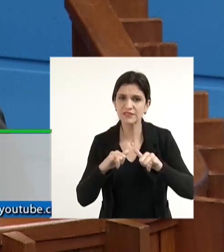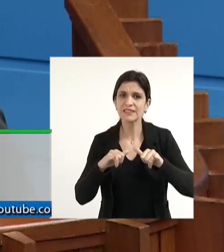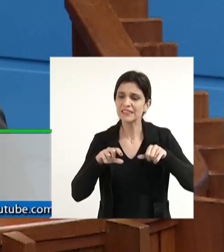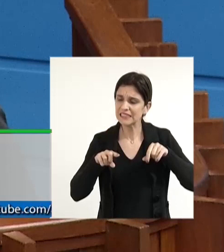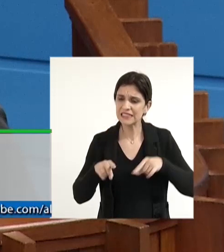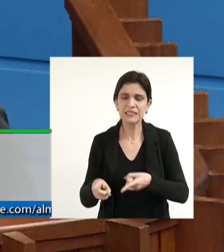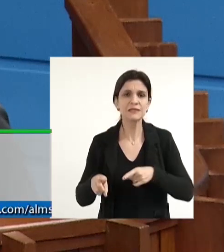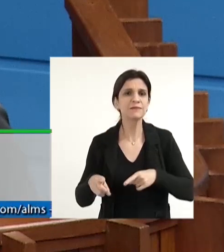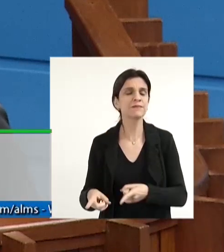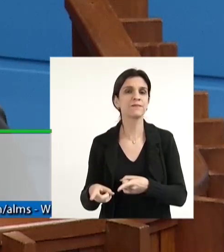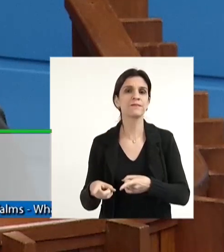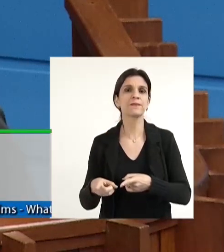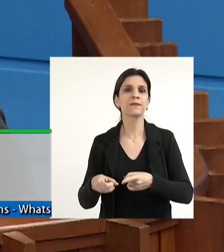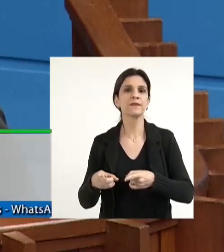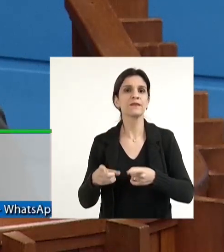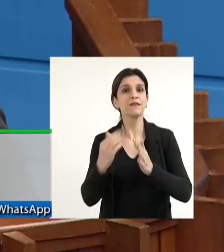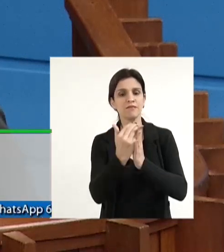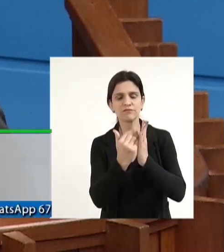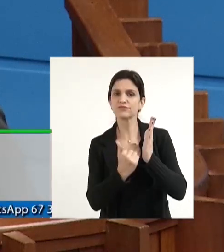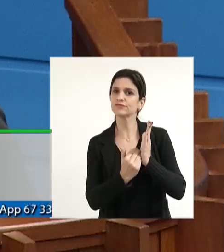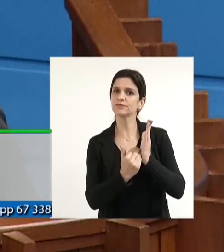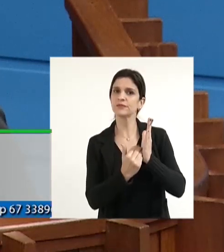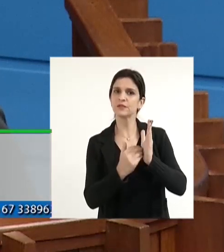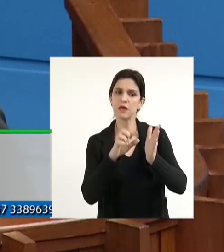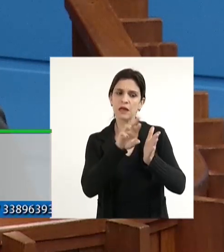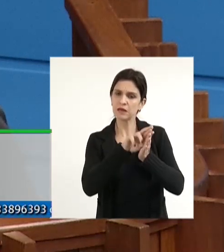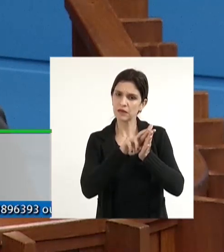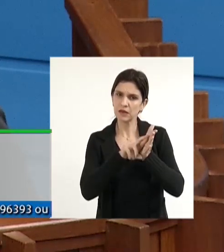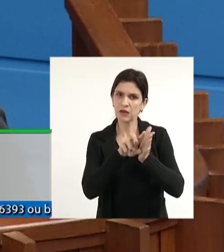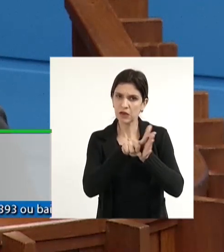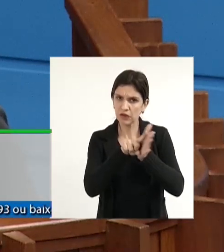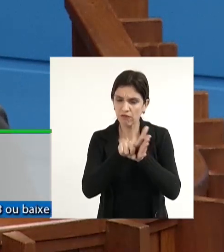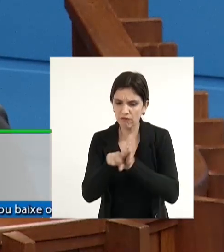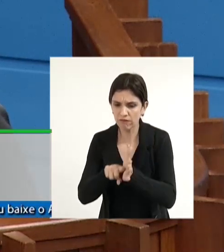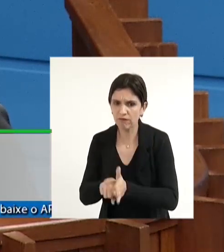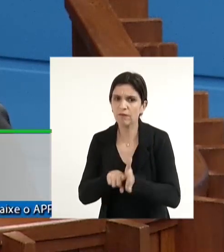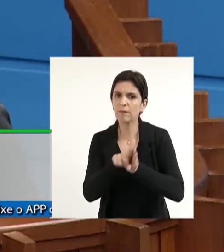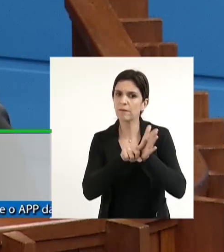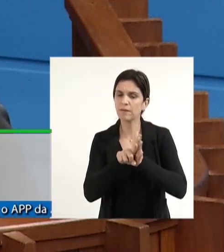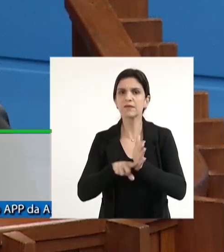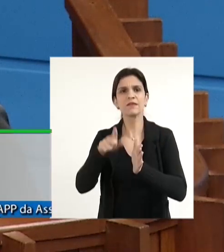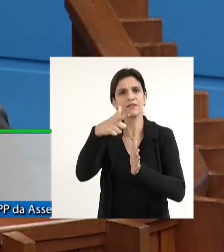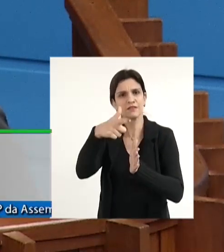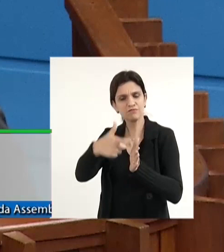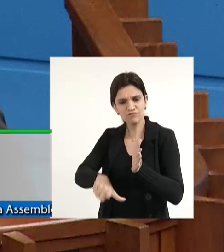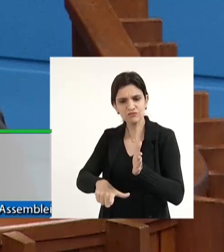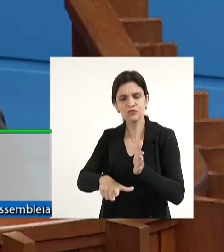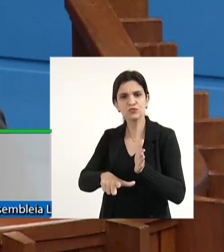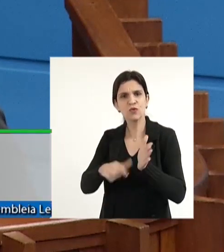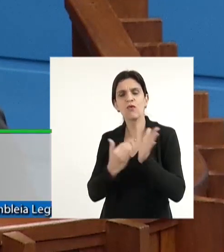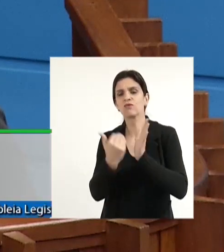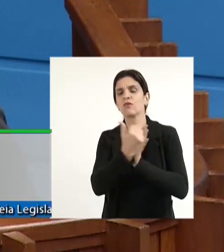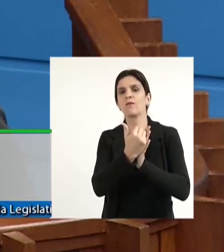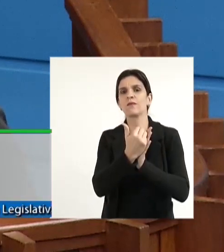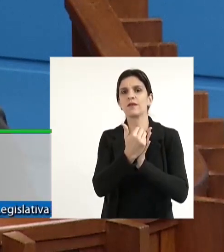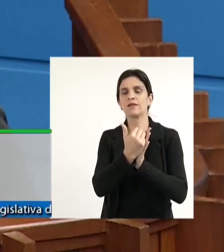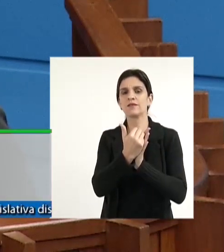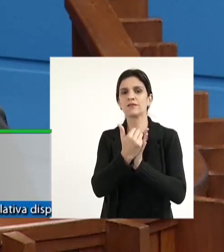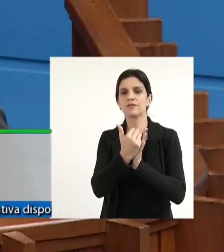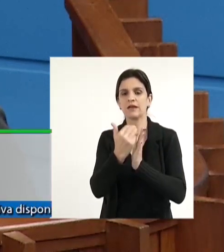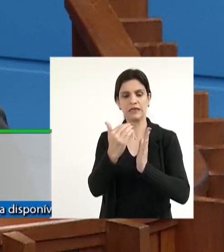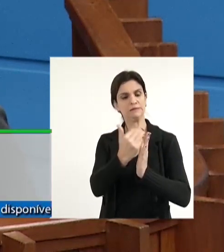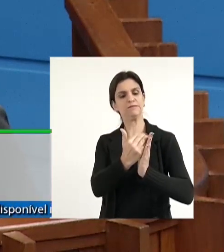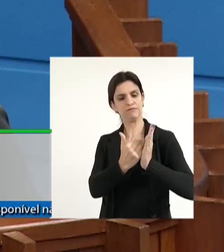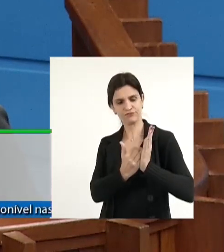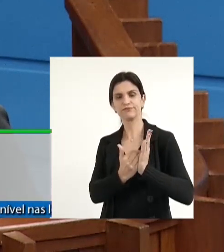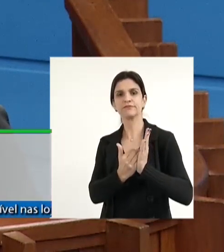valores, fazendo a revisão esta que deveria ser feita também aqui no Mato Grosso do Sul. Por isso nós estamos sempre apelando